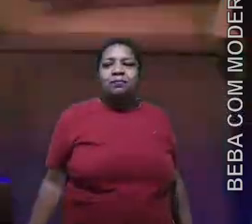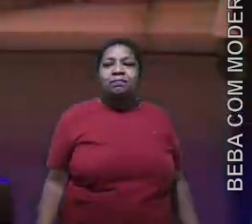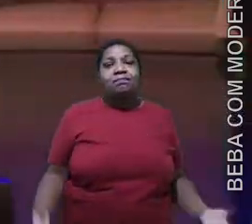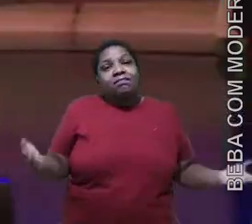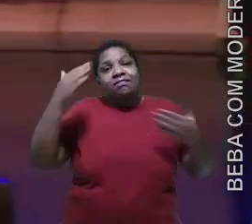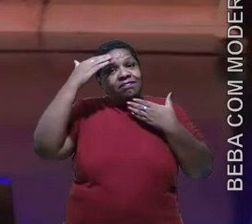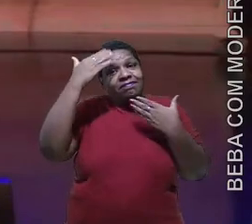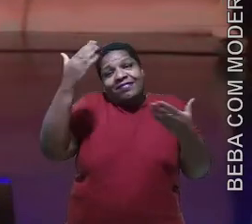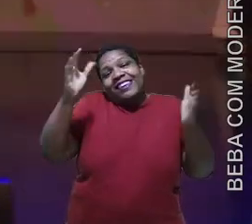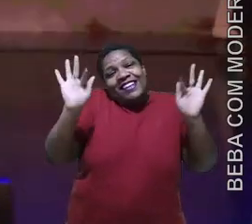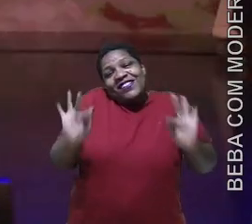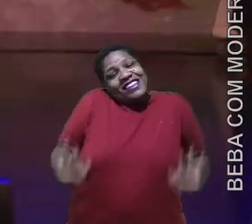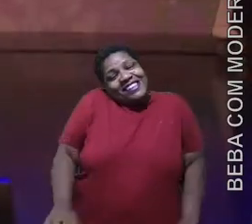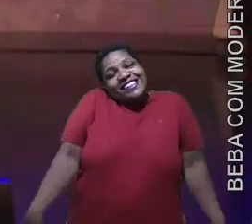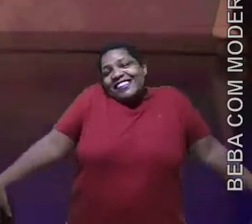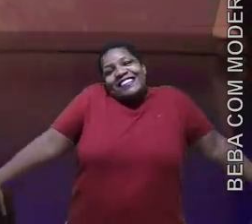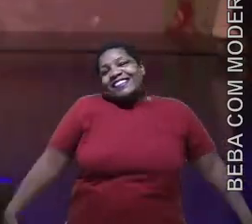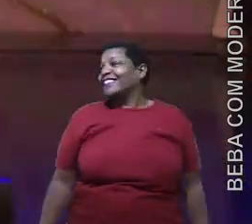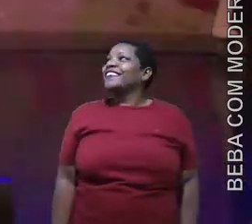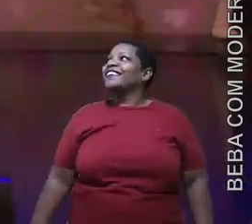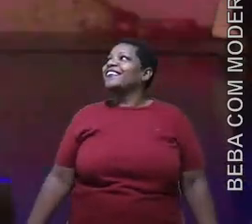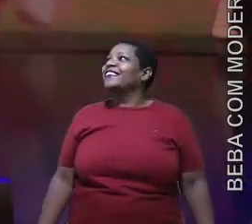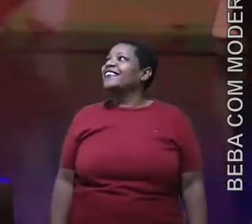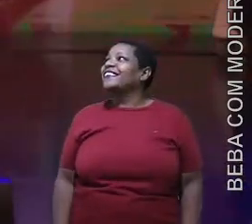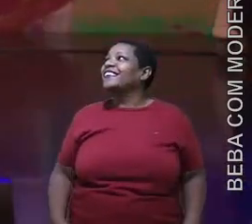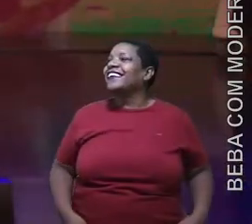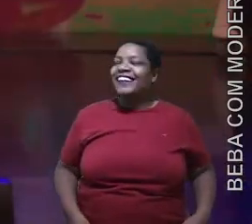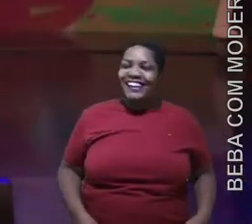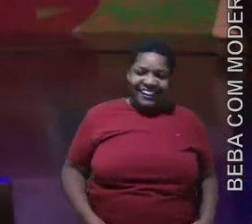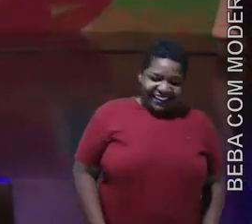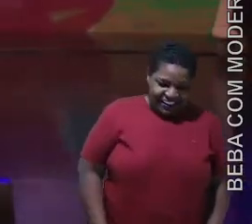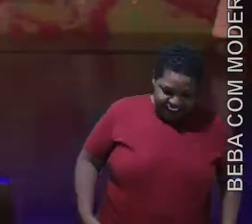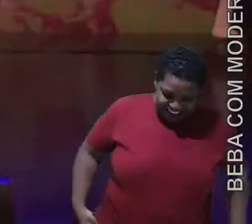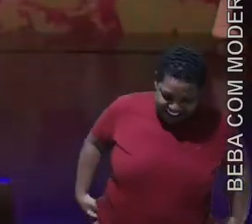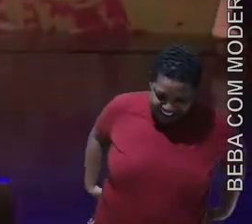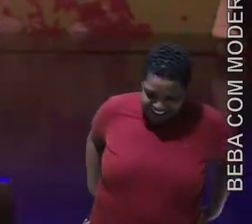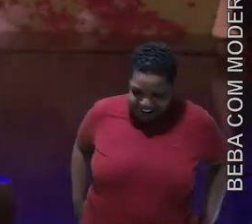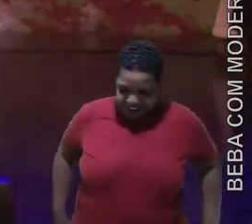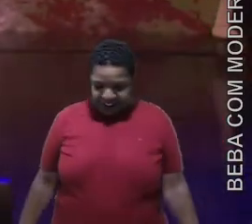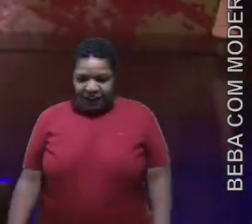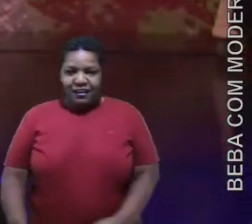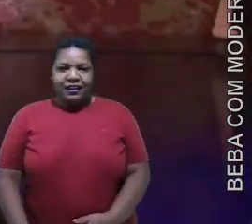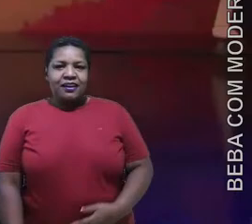minha vida agradeço muito feliz que pode ir lá